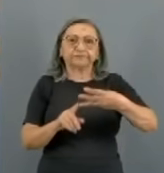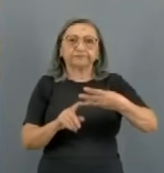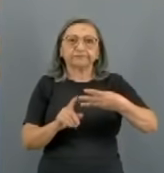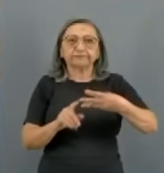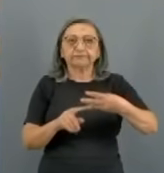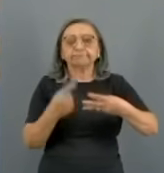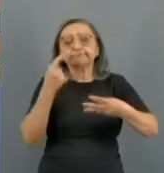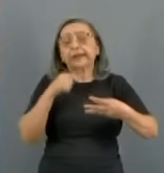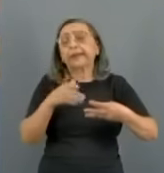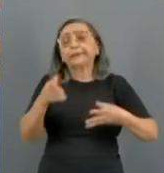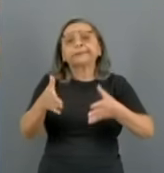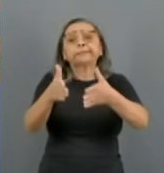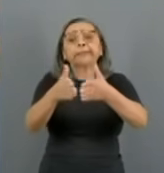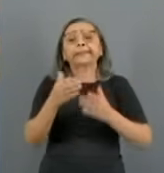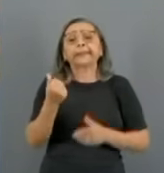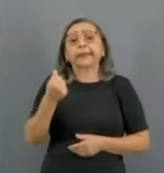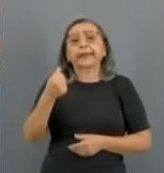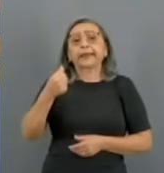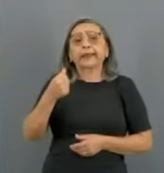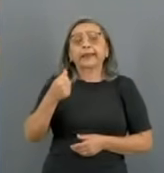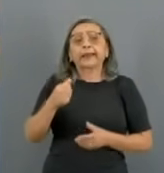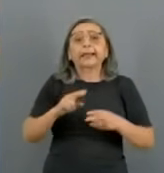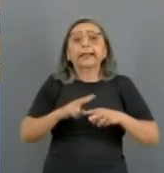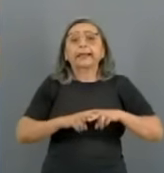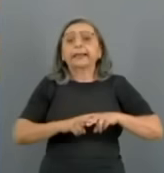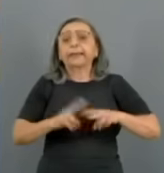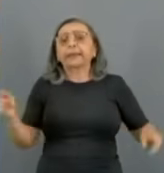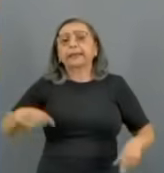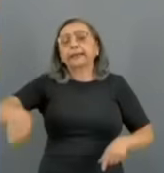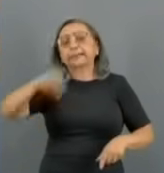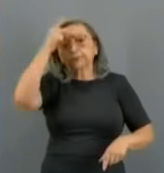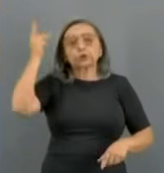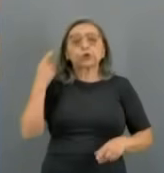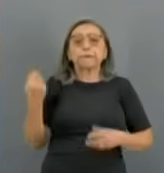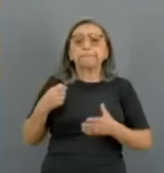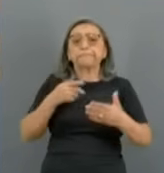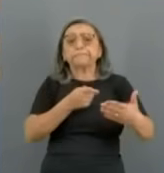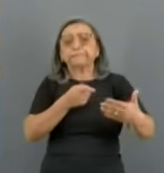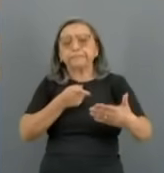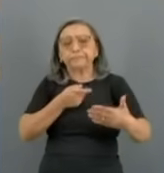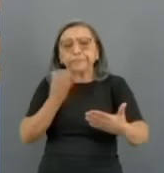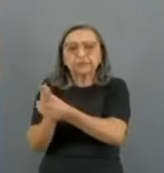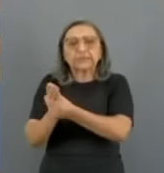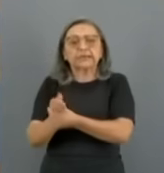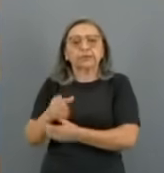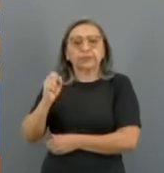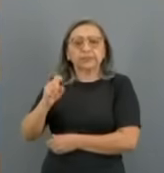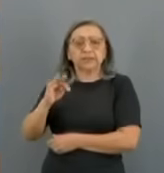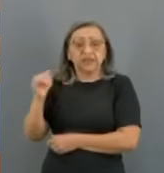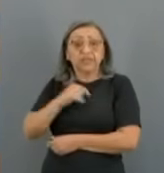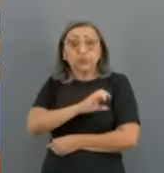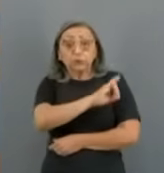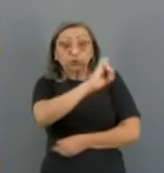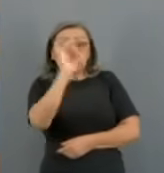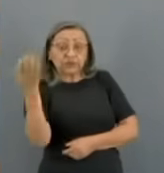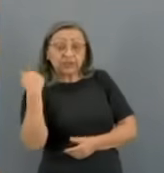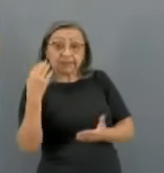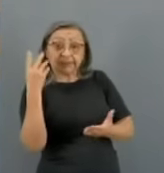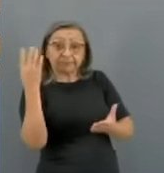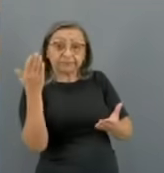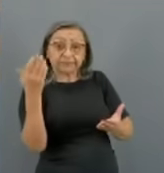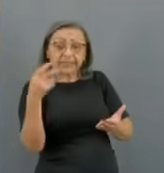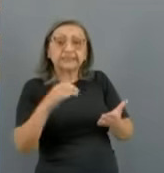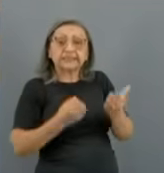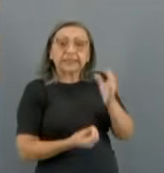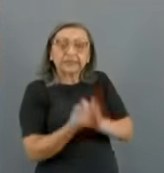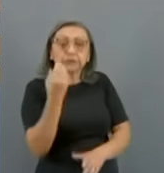pedem a anistia daqueles que estão sendo processados no Supremo Tribunal Federal. E no dia da instalação, se pedir as notas taquigráficas,